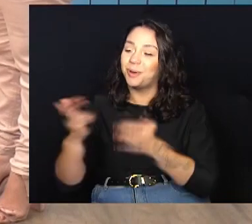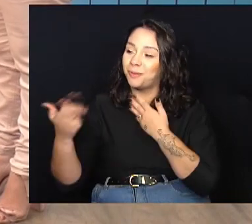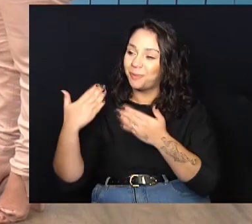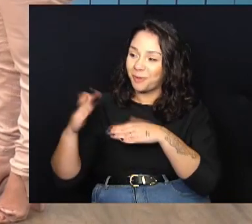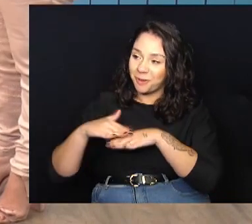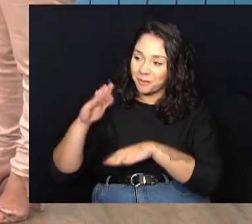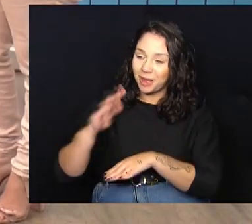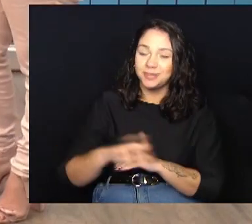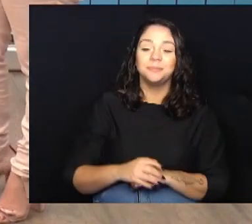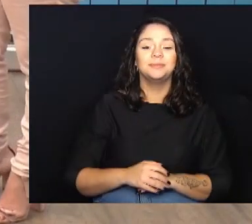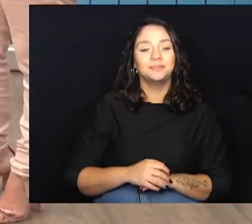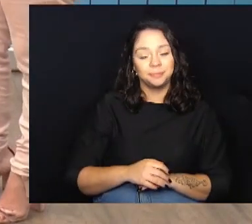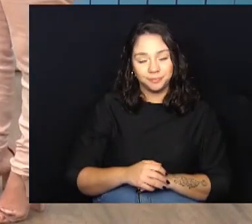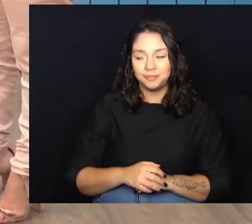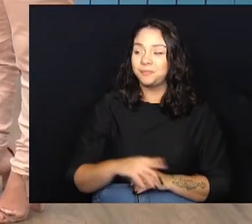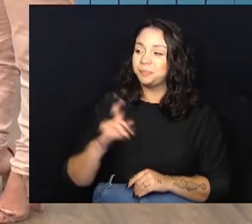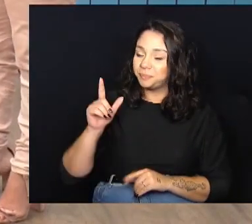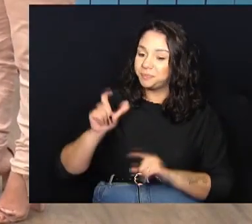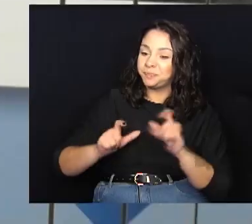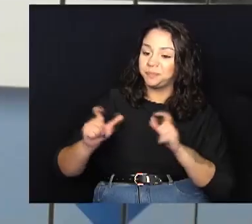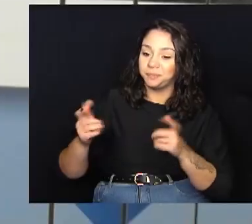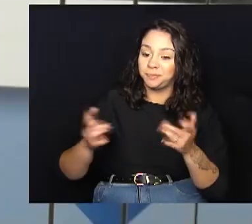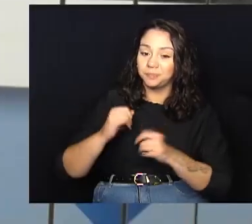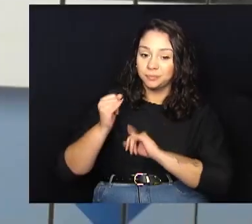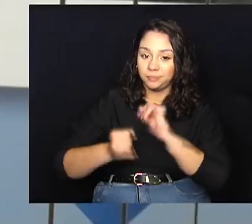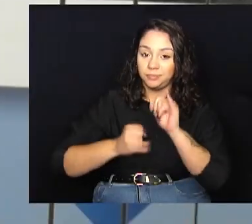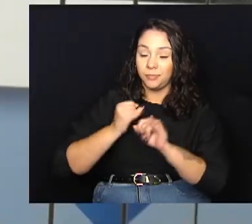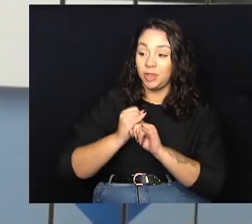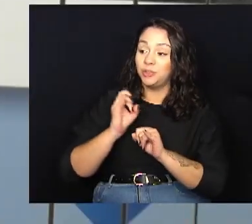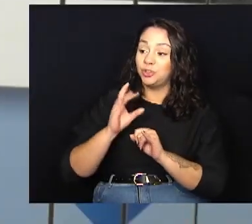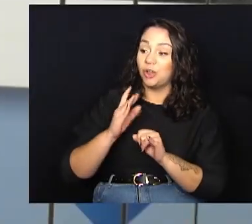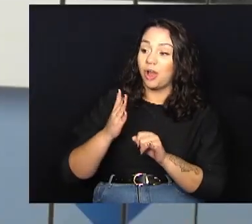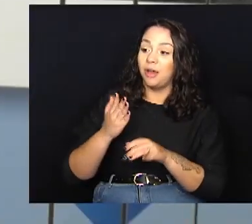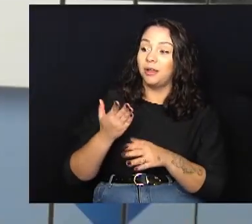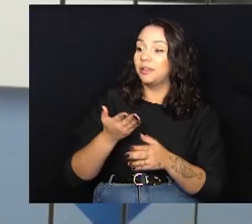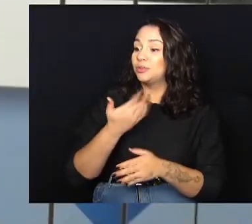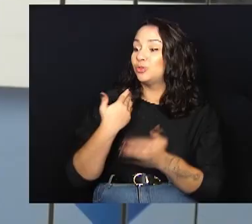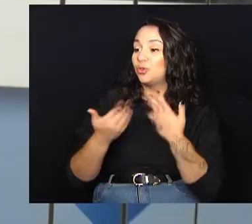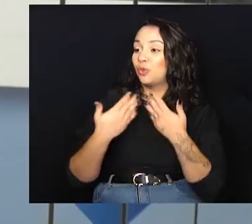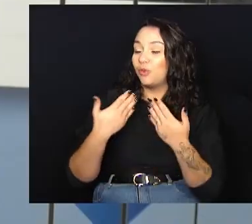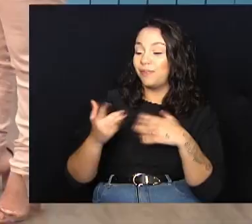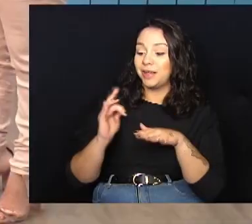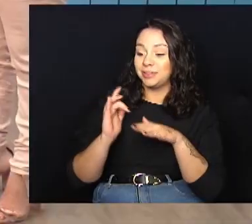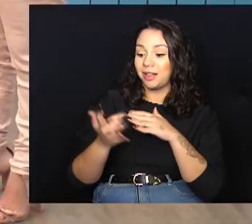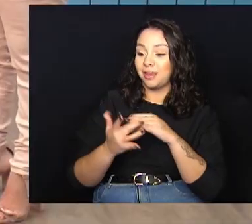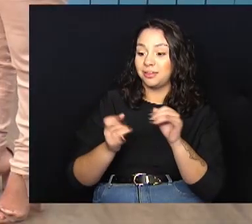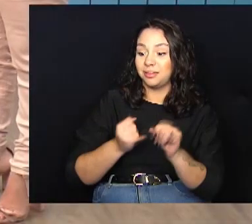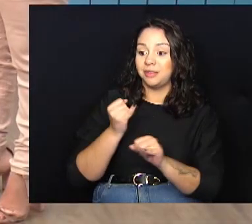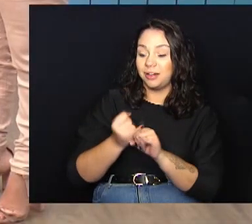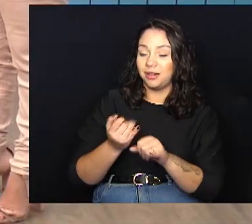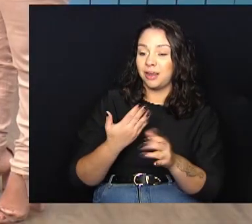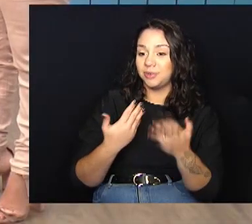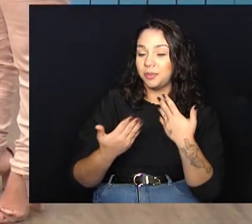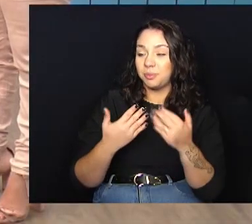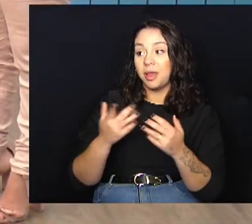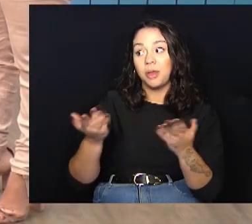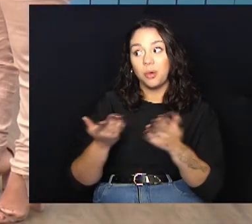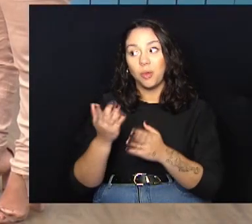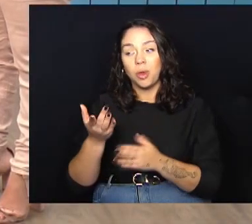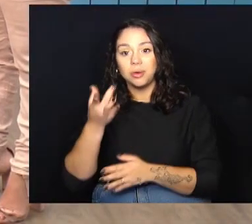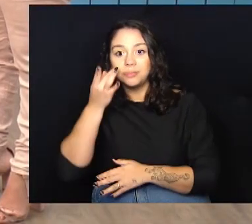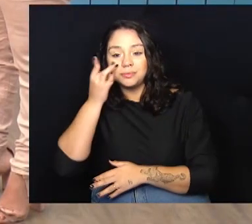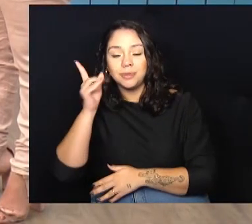verdade em tempos de internet em que todo mundo só fala por aplicativo esse contato aí no mercado é uma grande possibilidade você viu